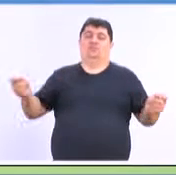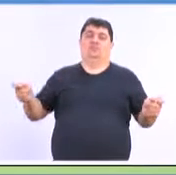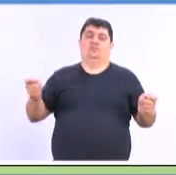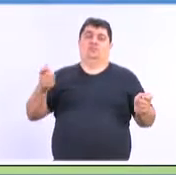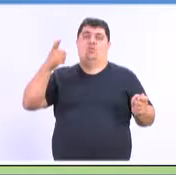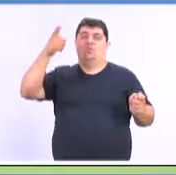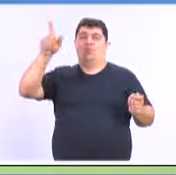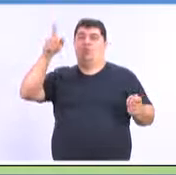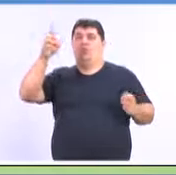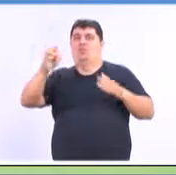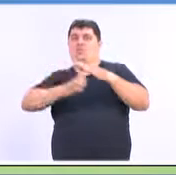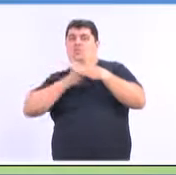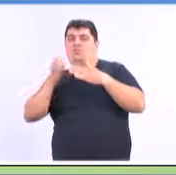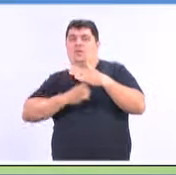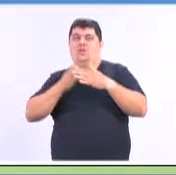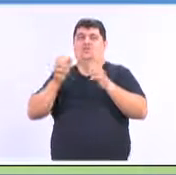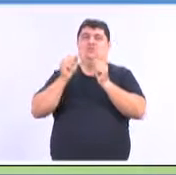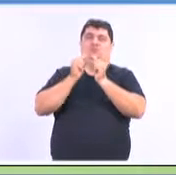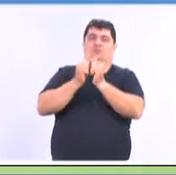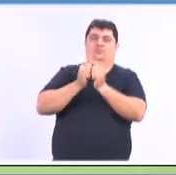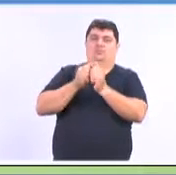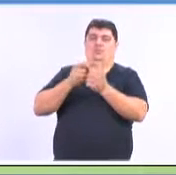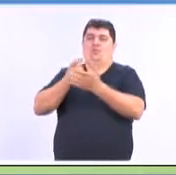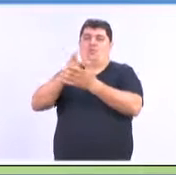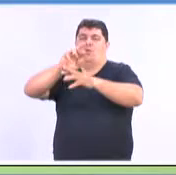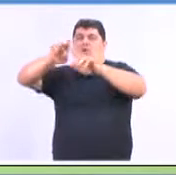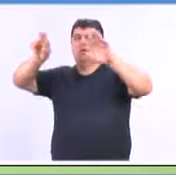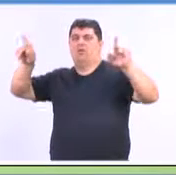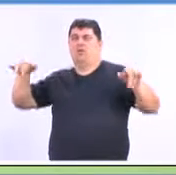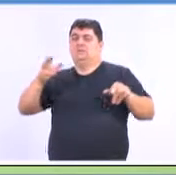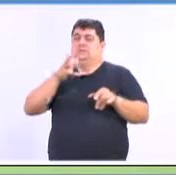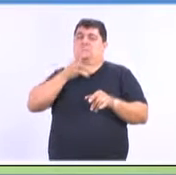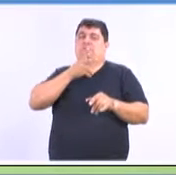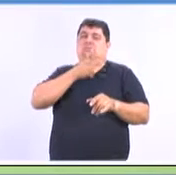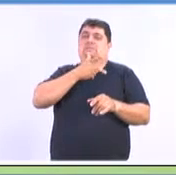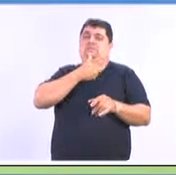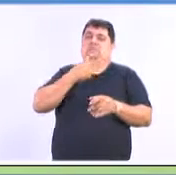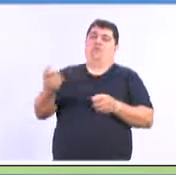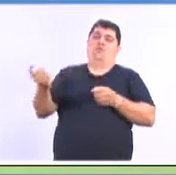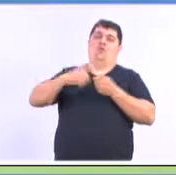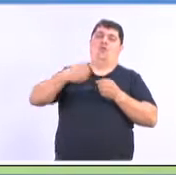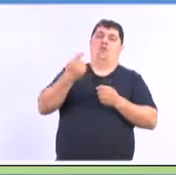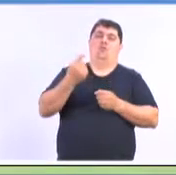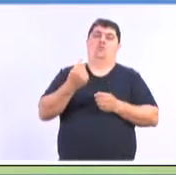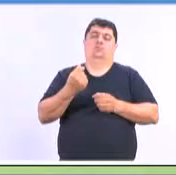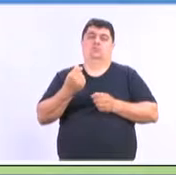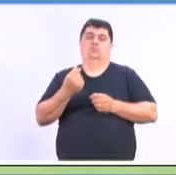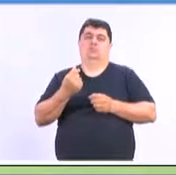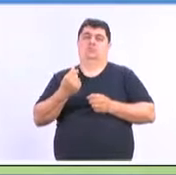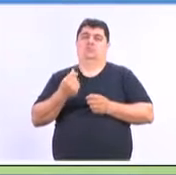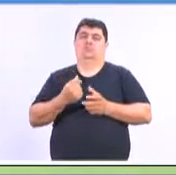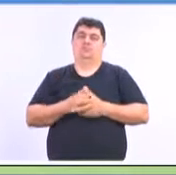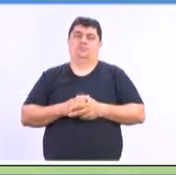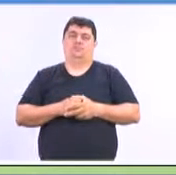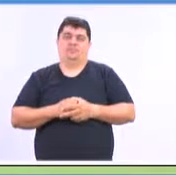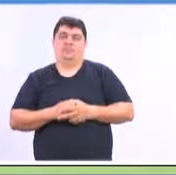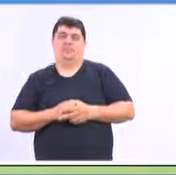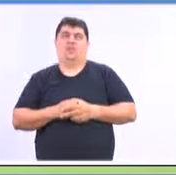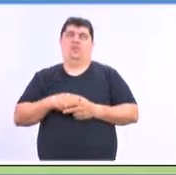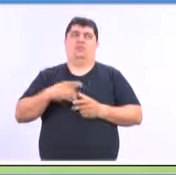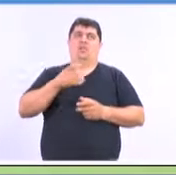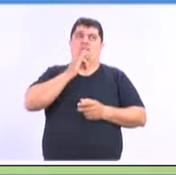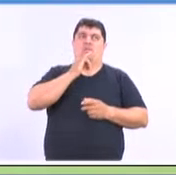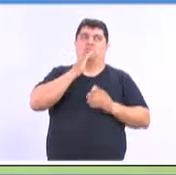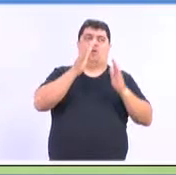outras sociedades, em outras companhias, outros investimentos em bens com características permanentes, ou seja,